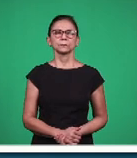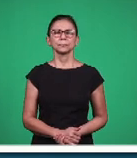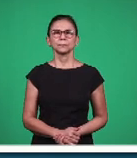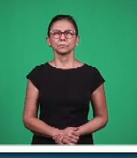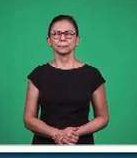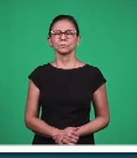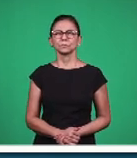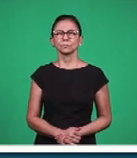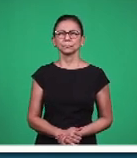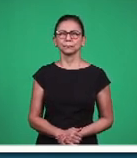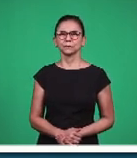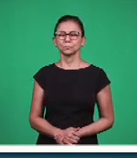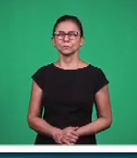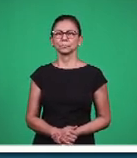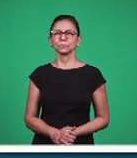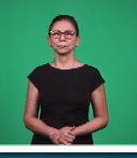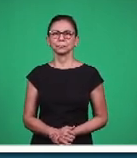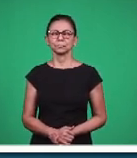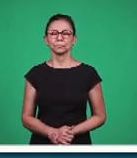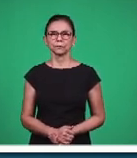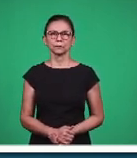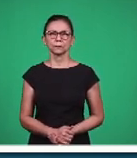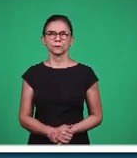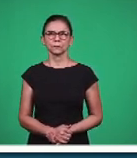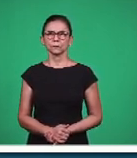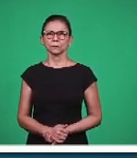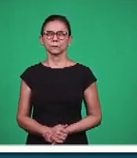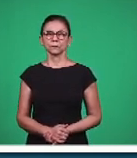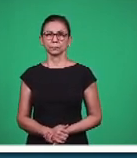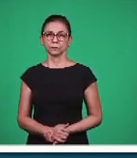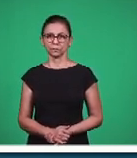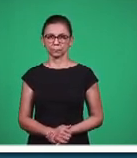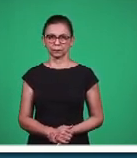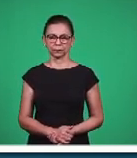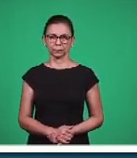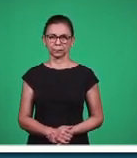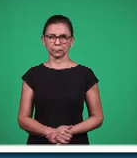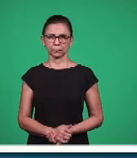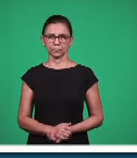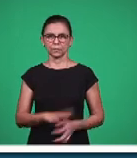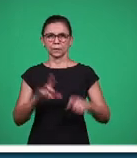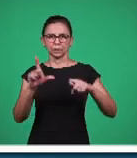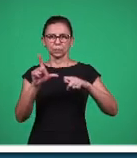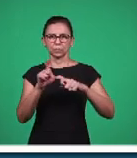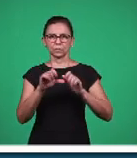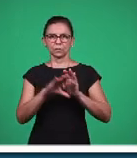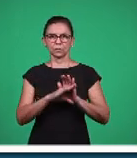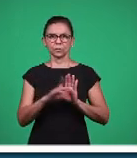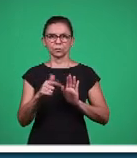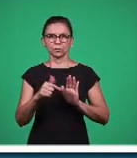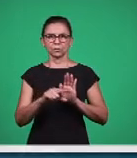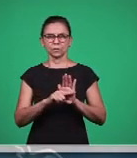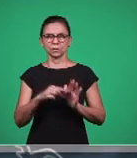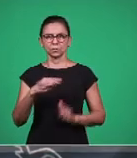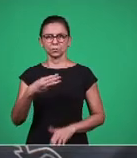A resposta está no Lucas capítulo 12, versículo